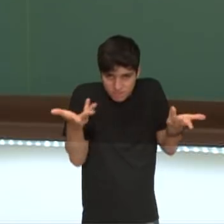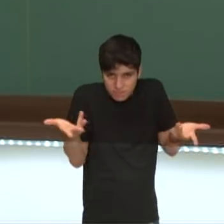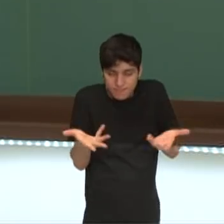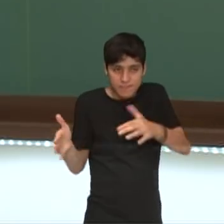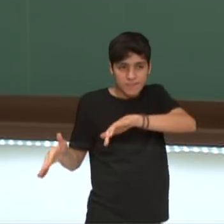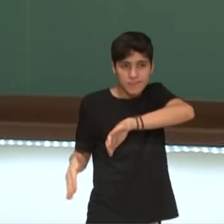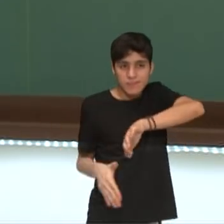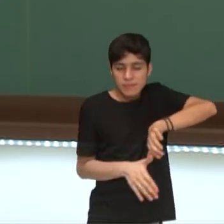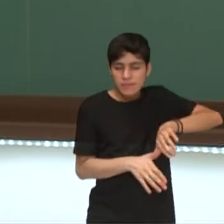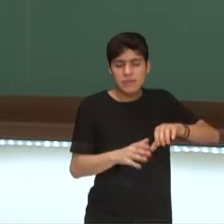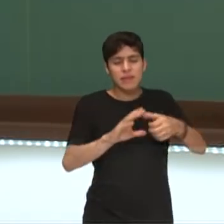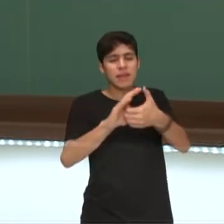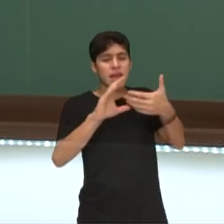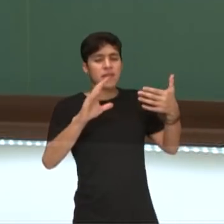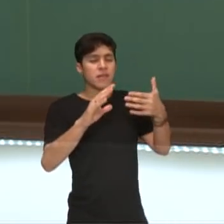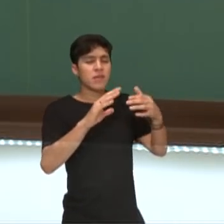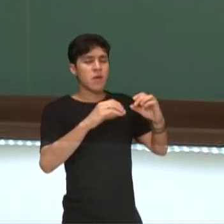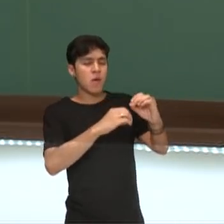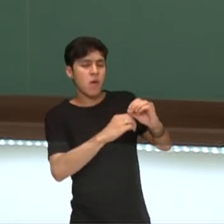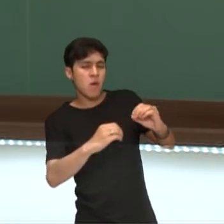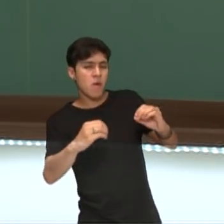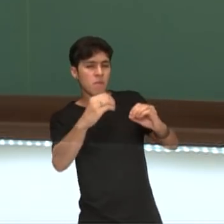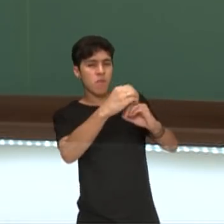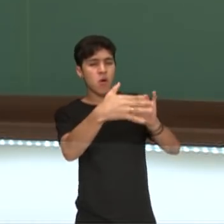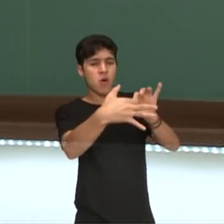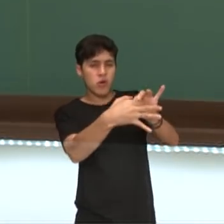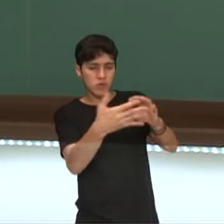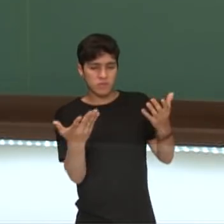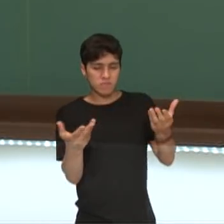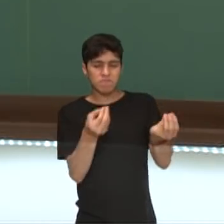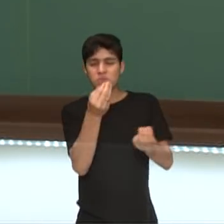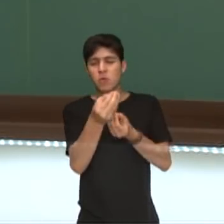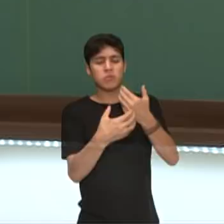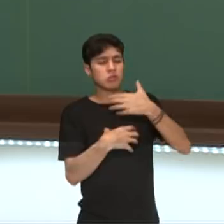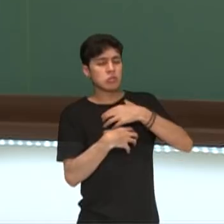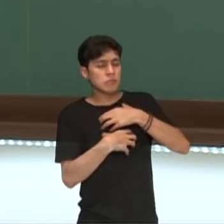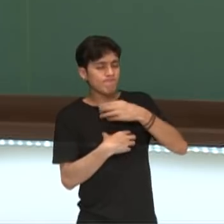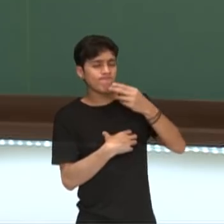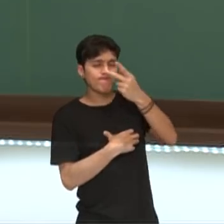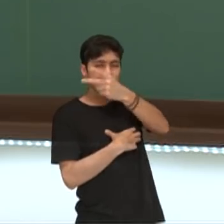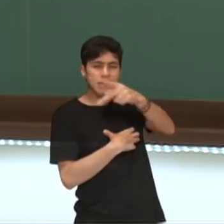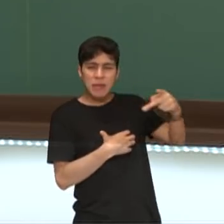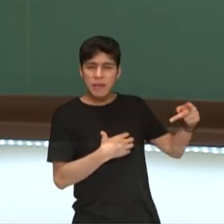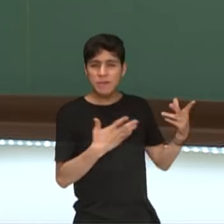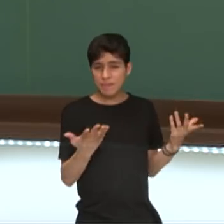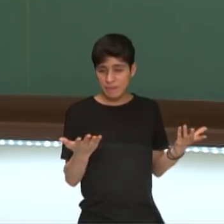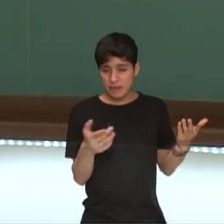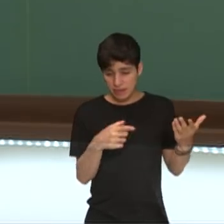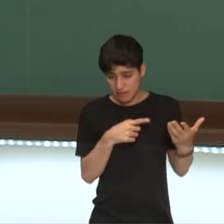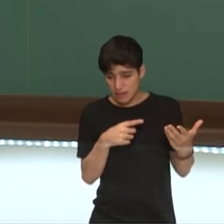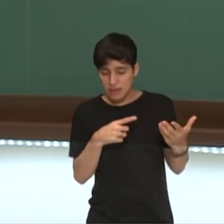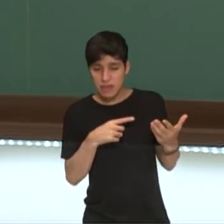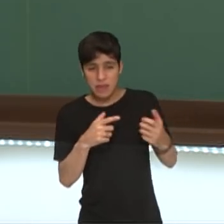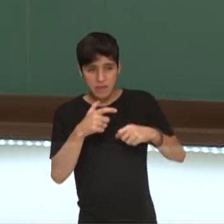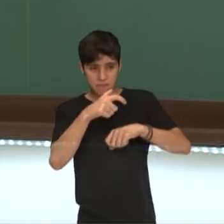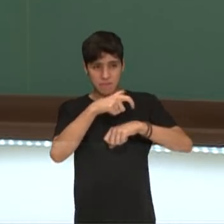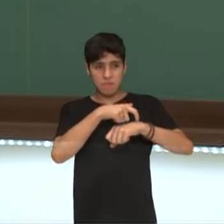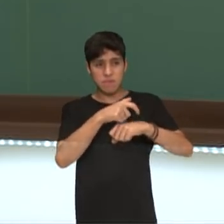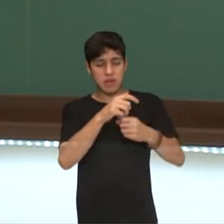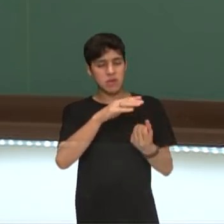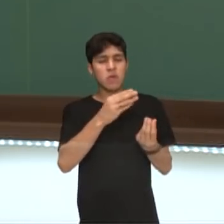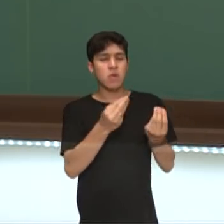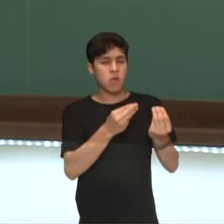dos compostos covalentes ou moleculares. As características físicas desses materiais, né? Eles têm pontos de fusão e